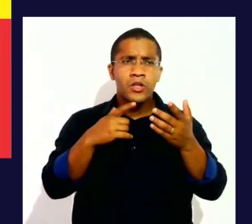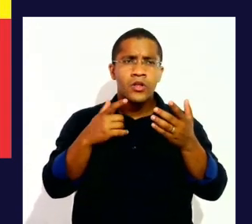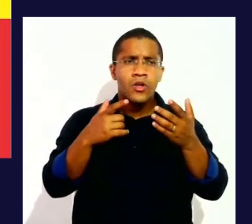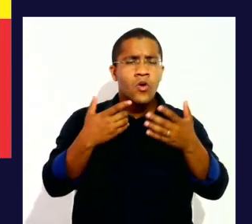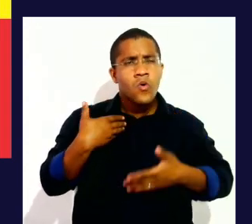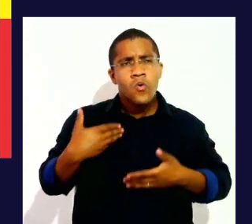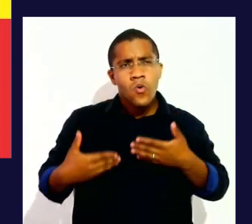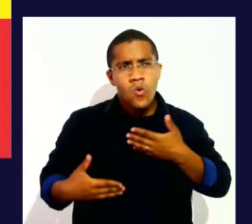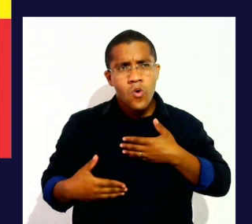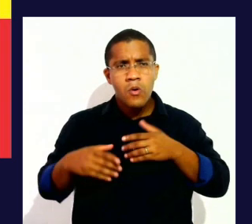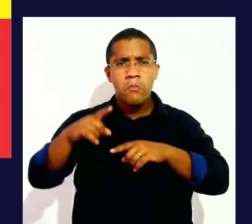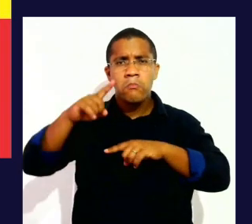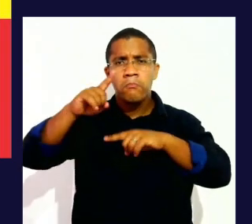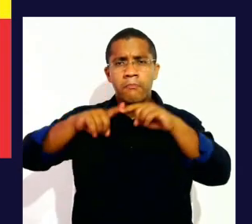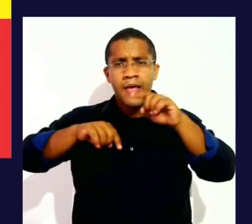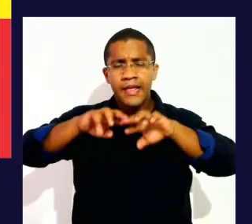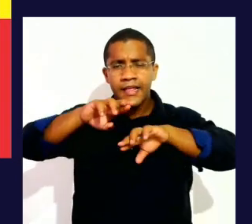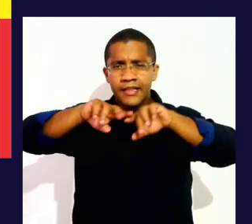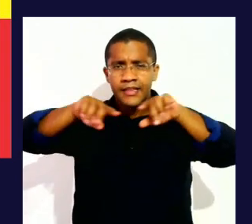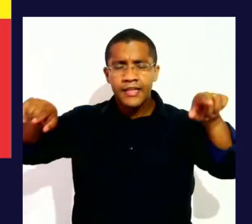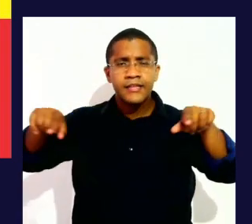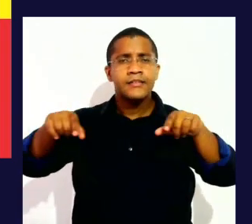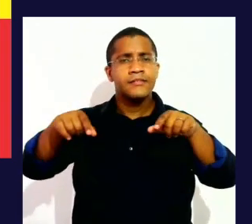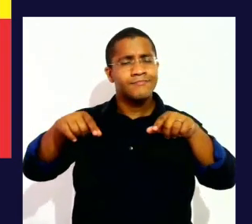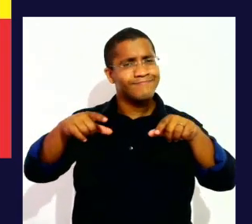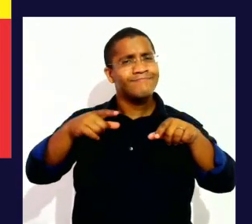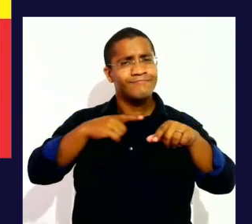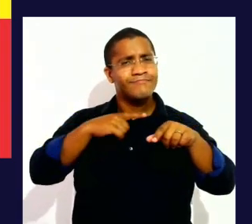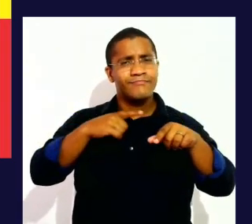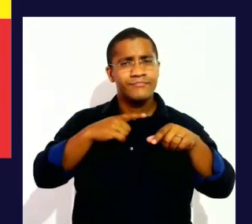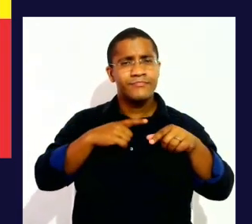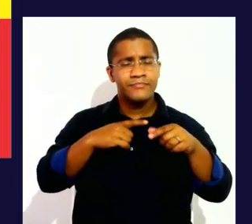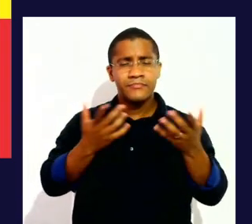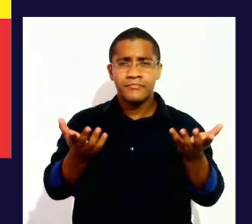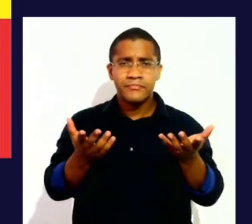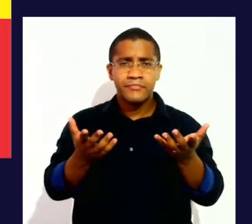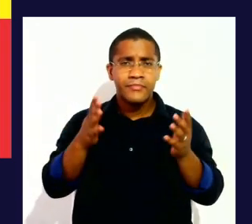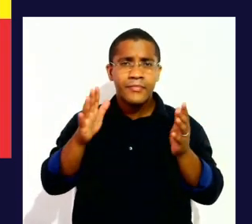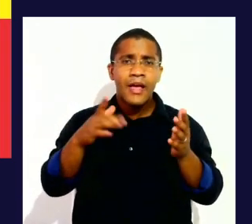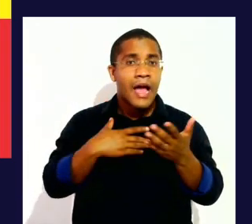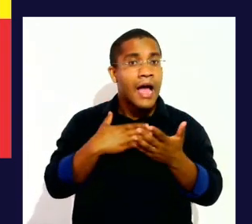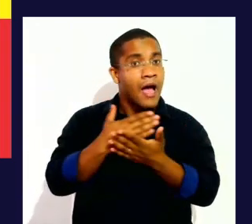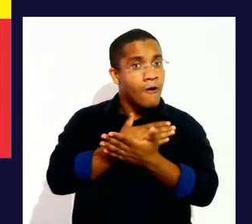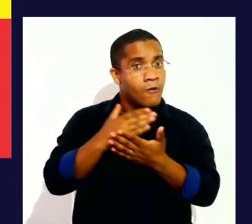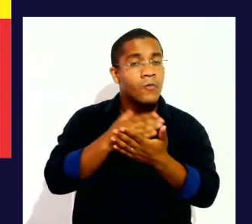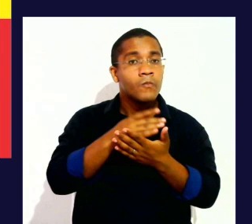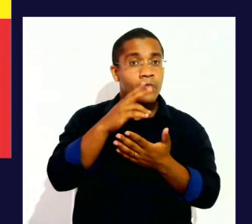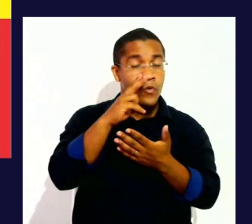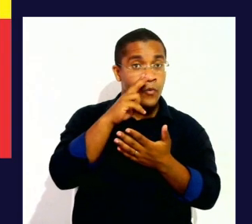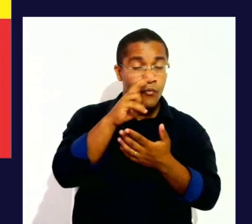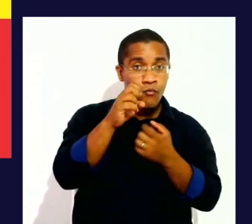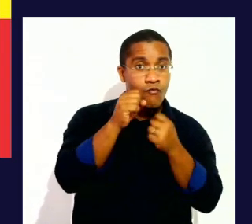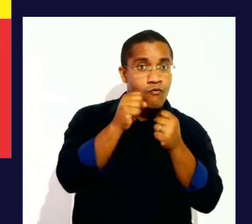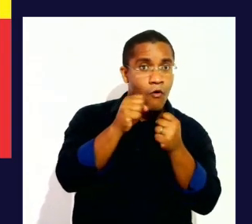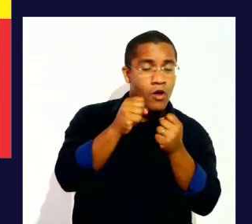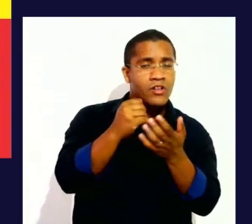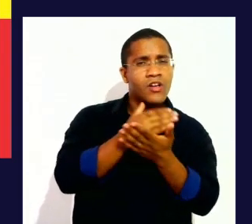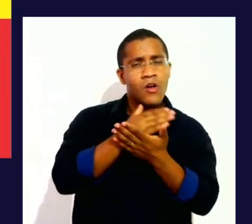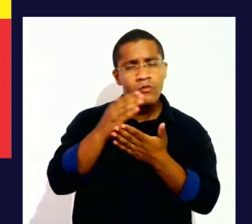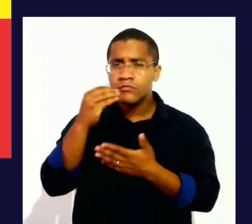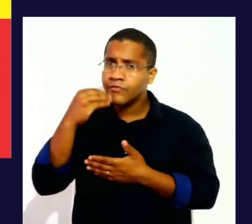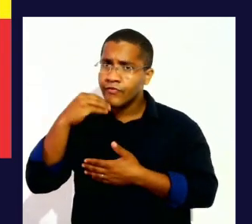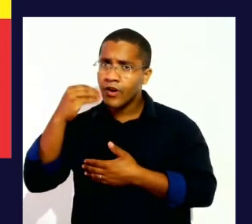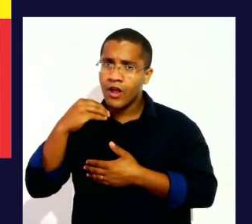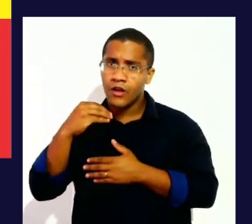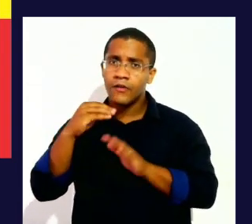praticamente em todos os corpos materiais. E em alguns, porém, esse processo ele é mais intenso do que em outros.